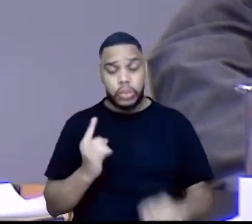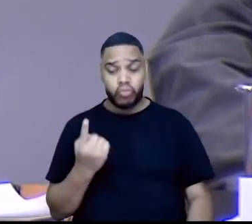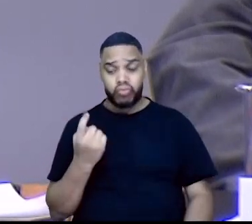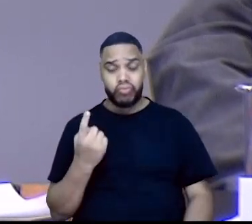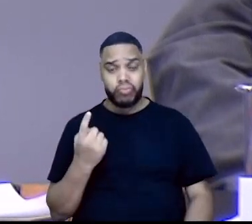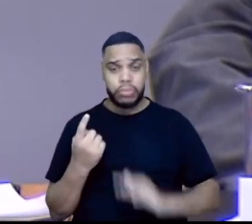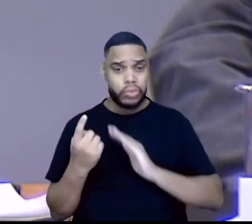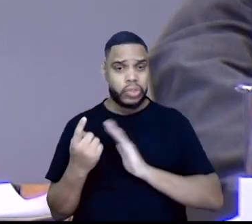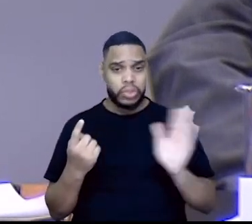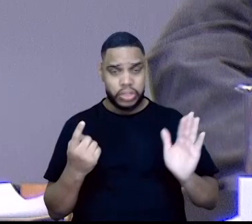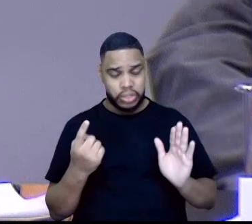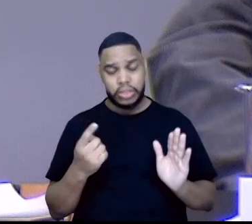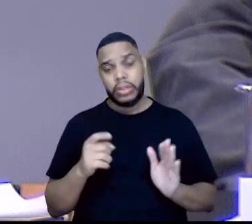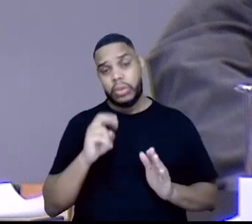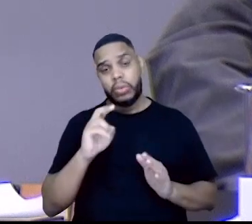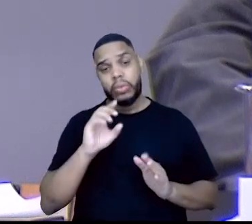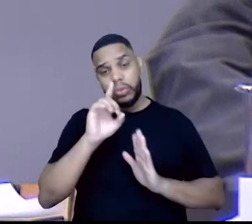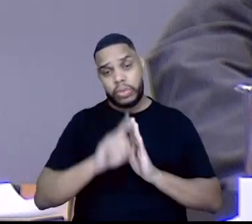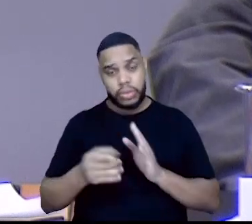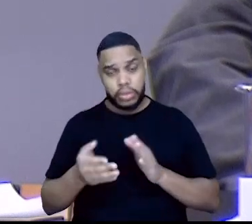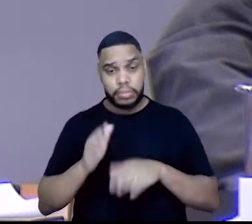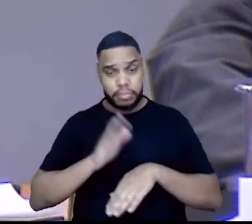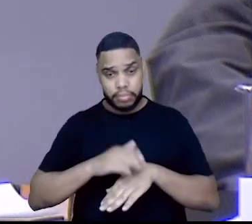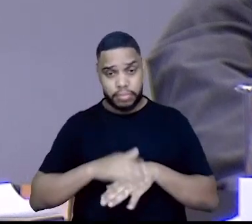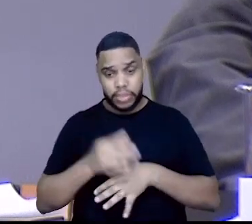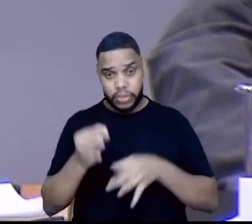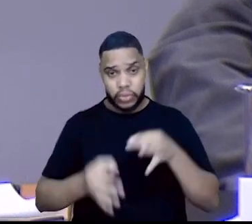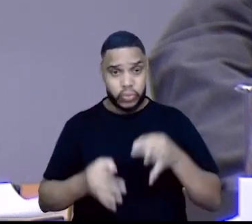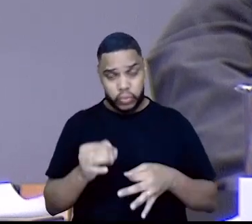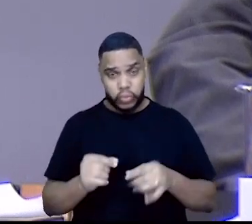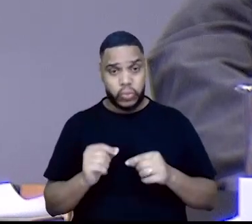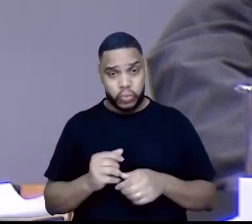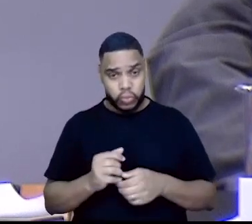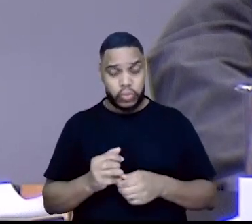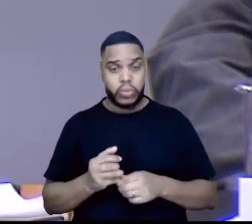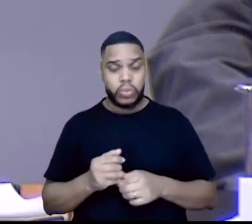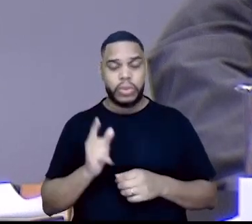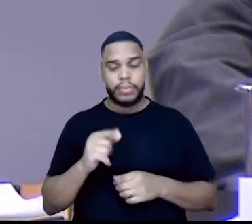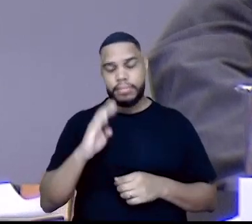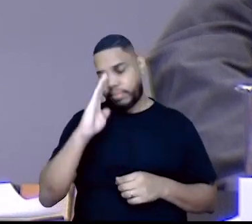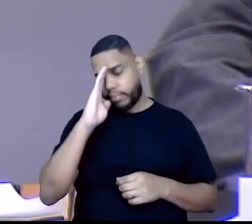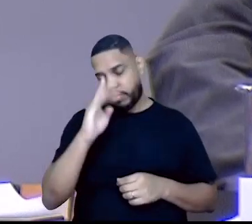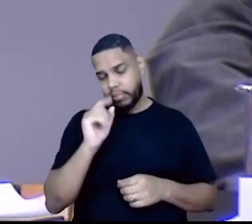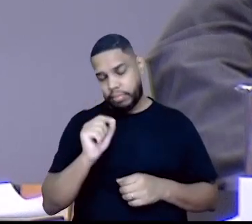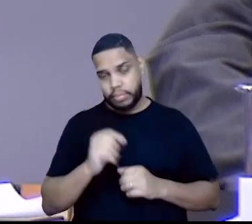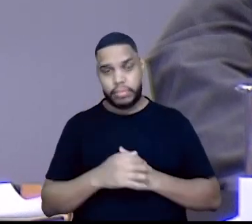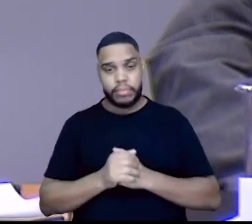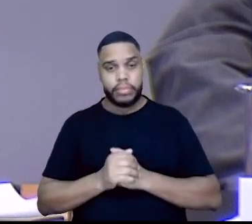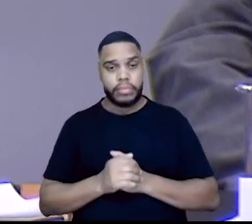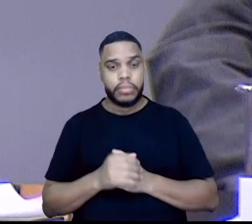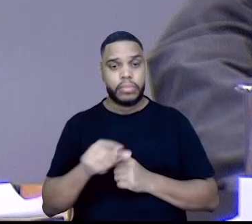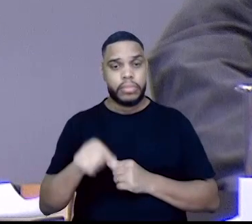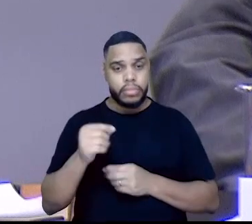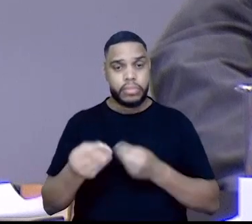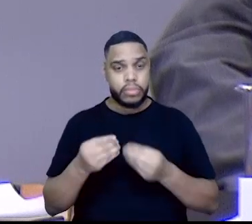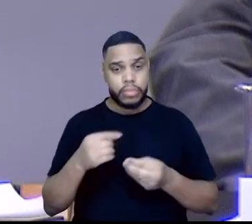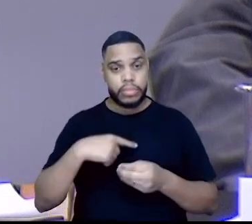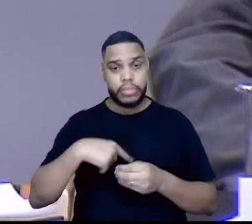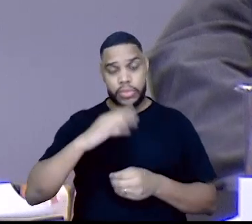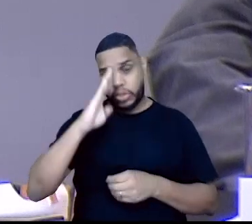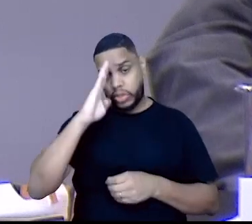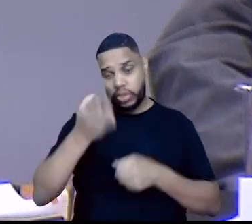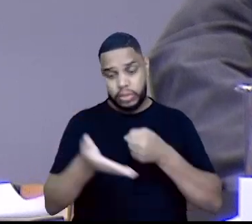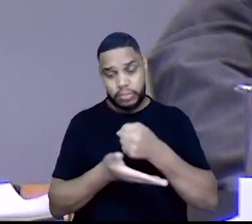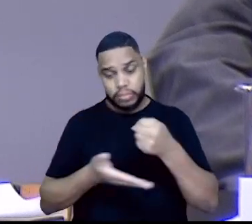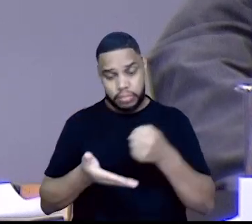de direito fundamental, o papel do juiz é, em linha de princípio, dar prioridade axiológica ao direito fundamental que